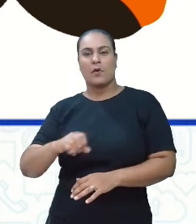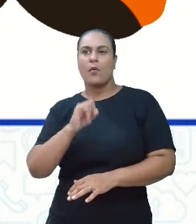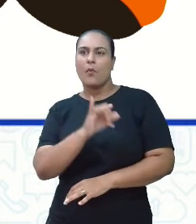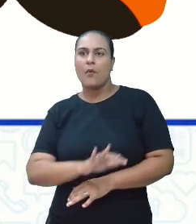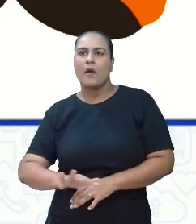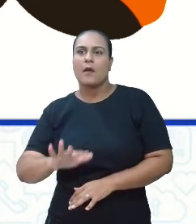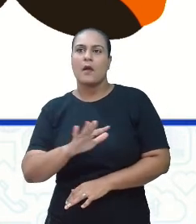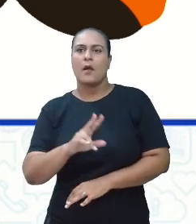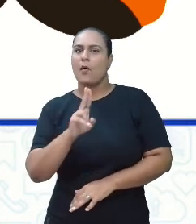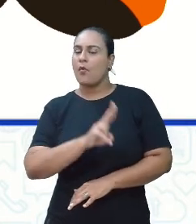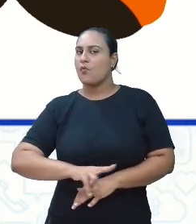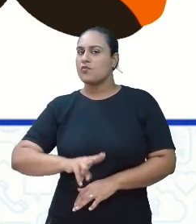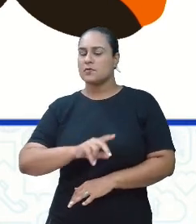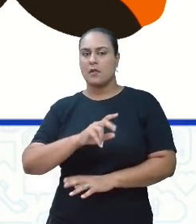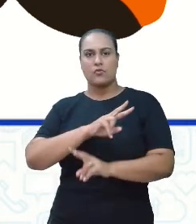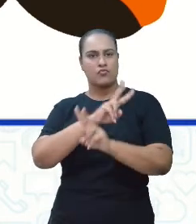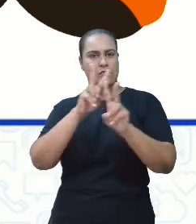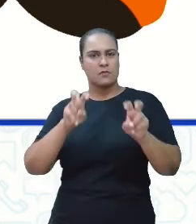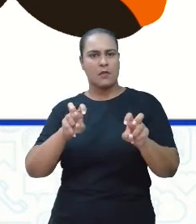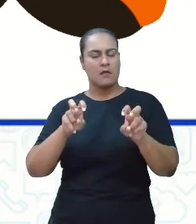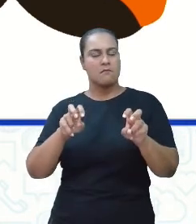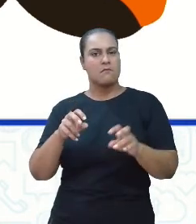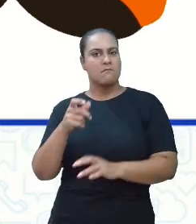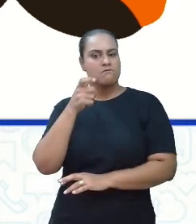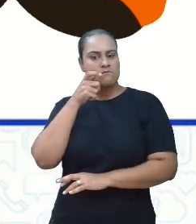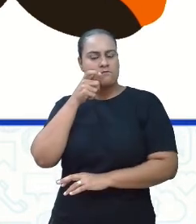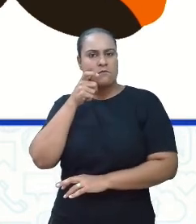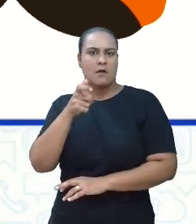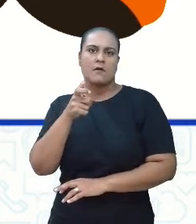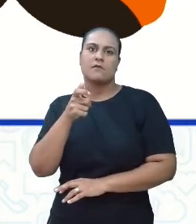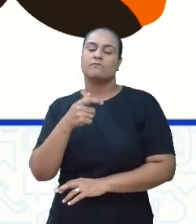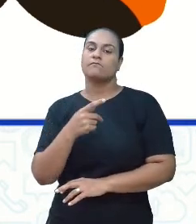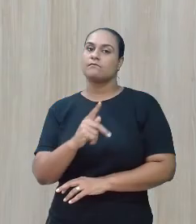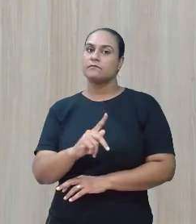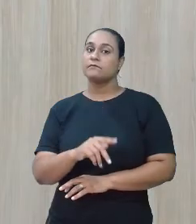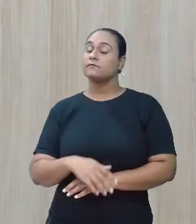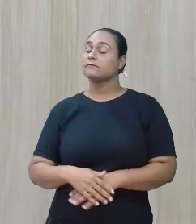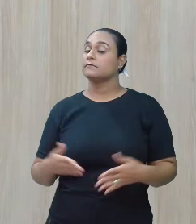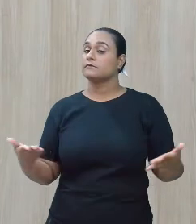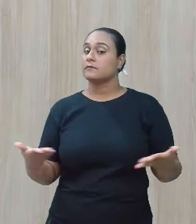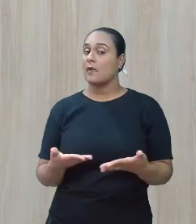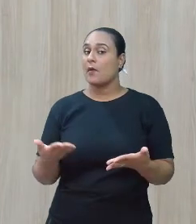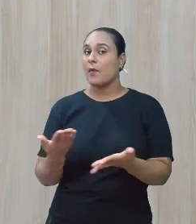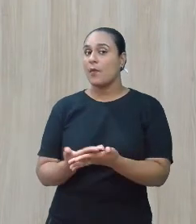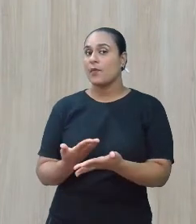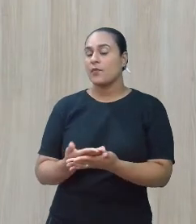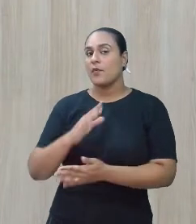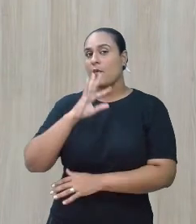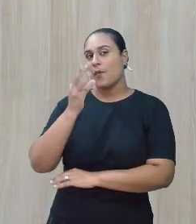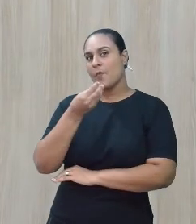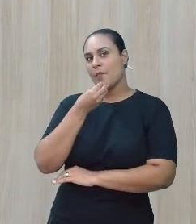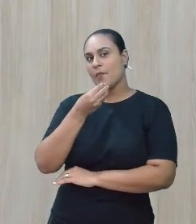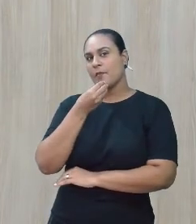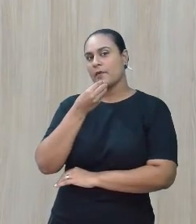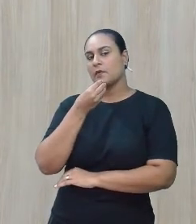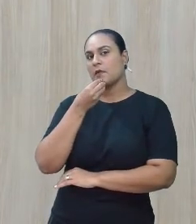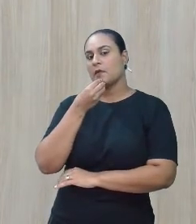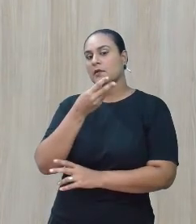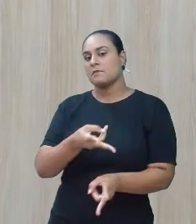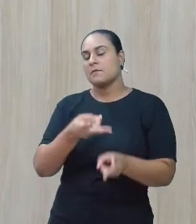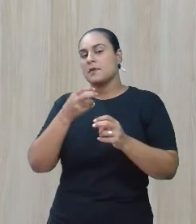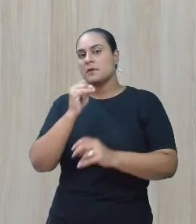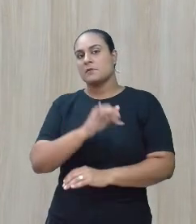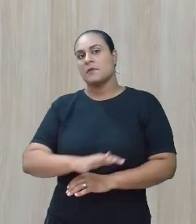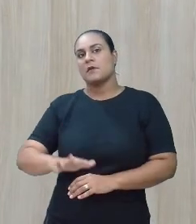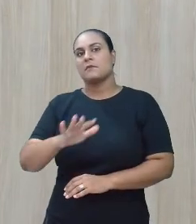que você achar interessante. Nessa aula de hoje, nós tivemos a oportunidade, não é, de ver uma imagem, onde